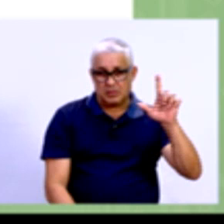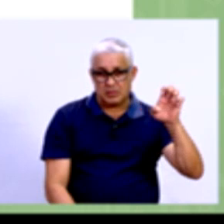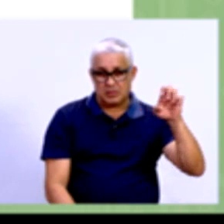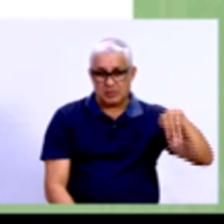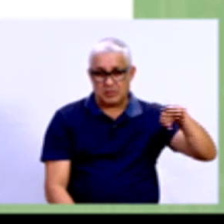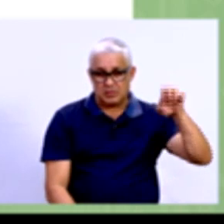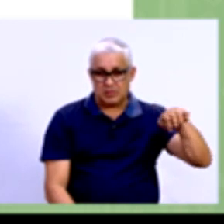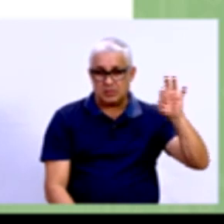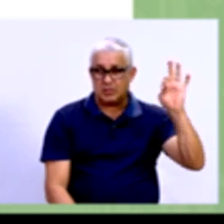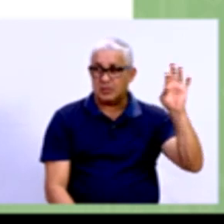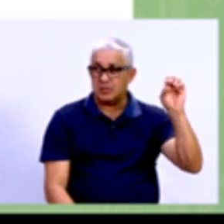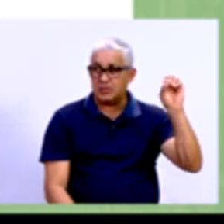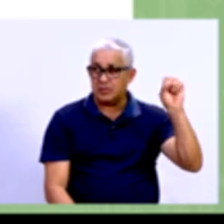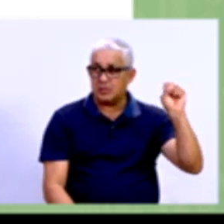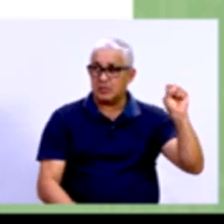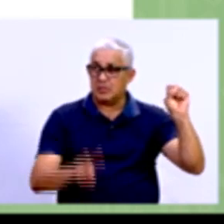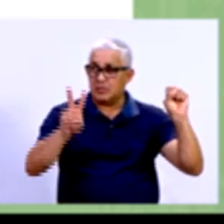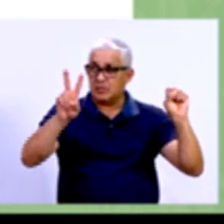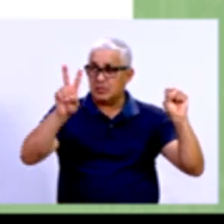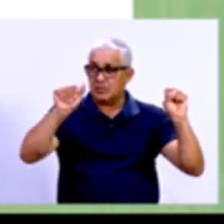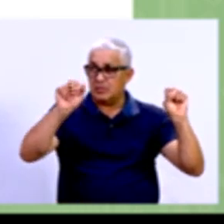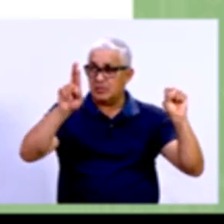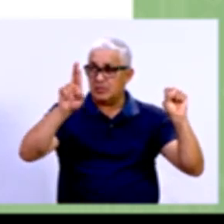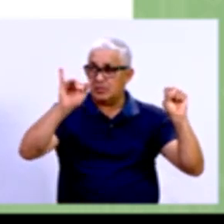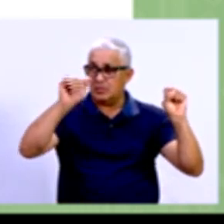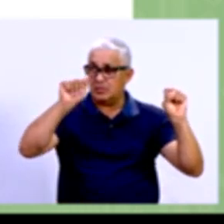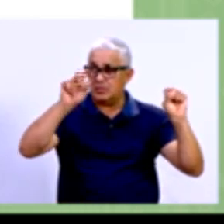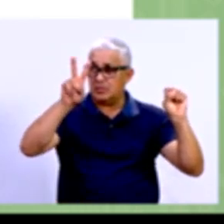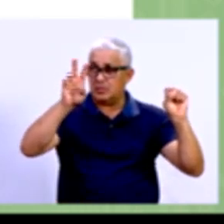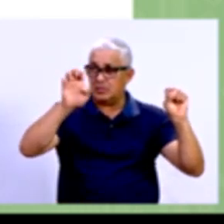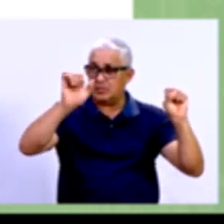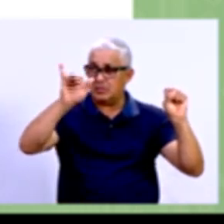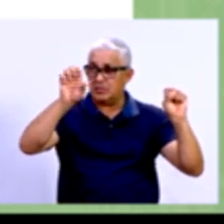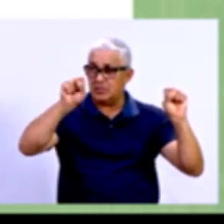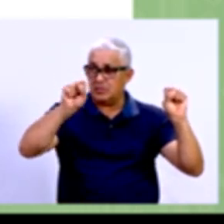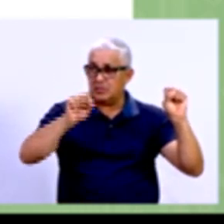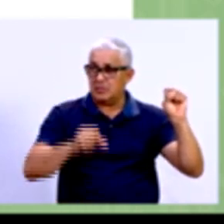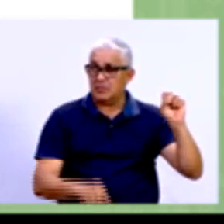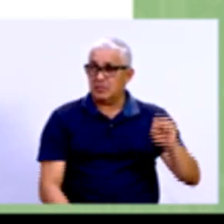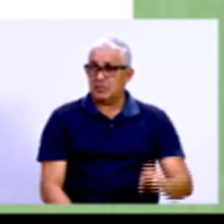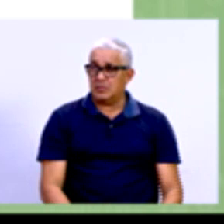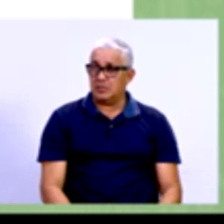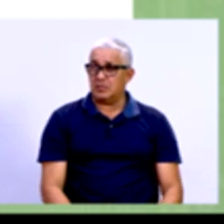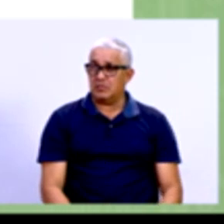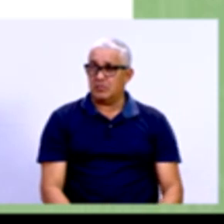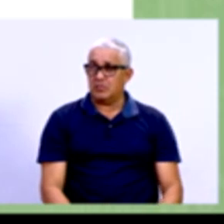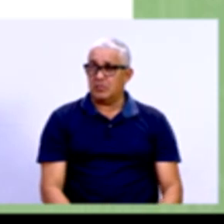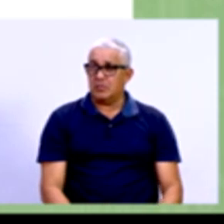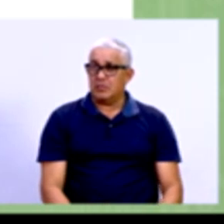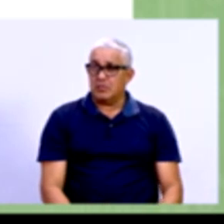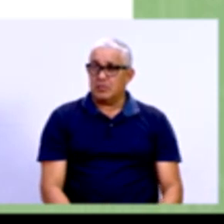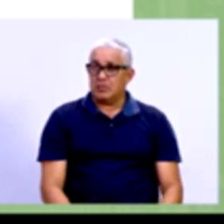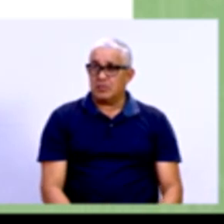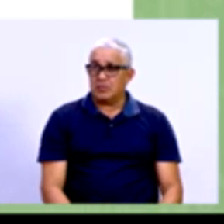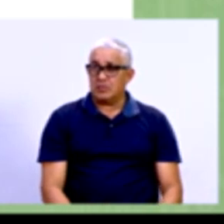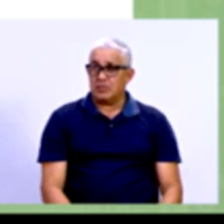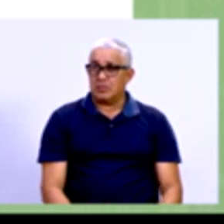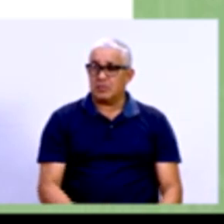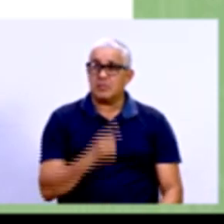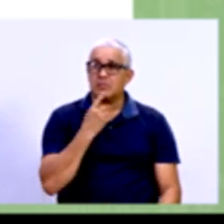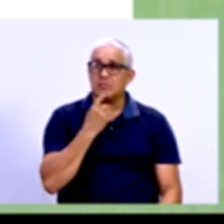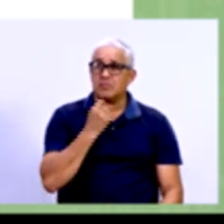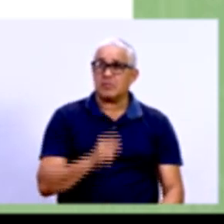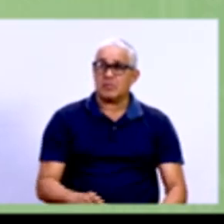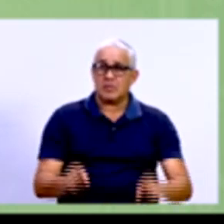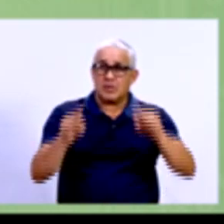Né? Os elementos aqui, aí todas as nossas variáveis aqui, né? Pra gente relembrar onde